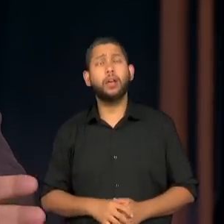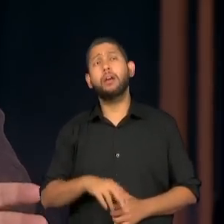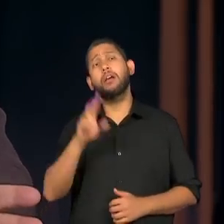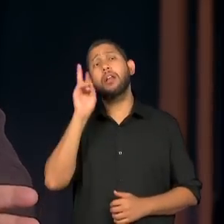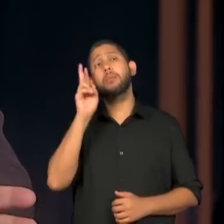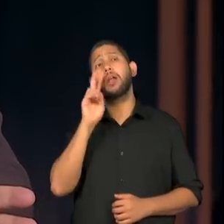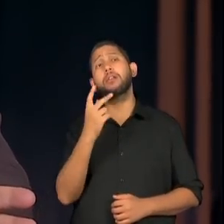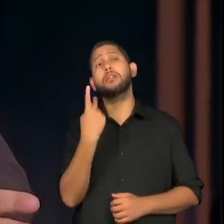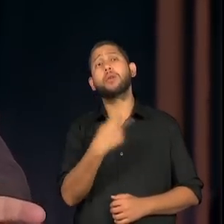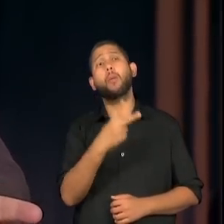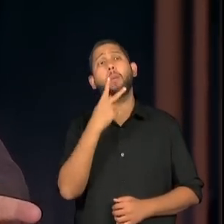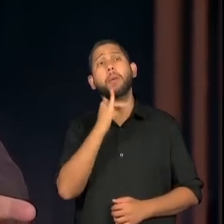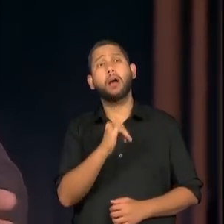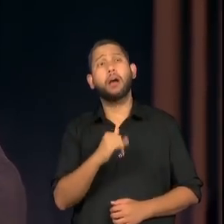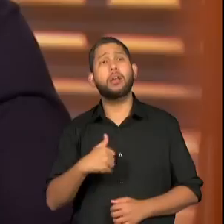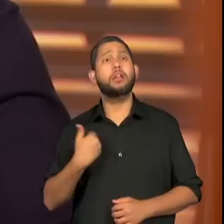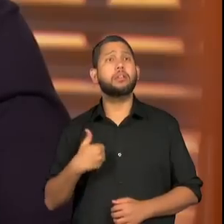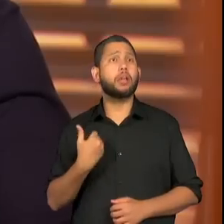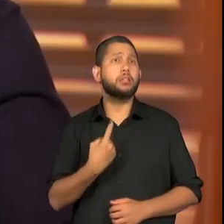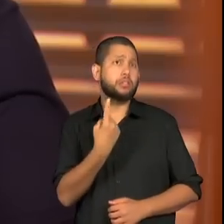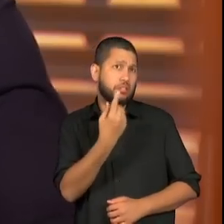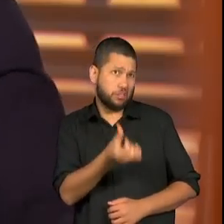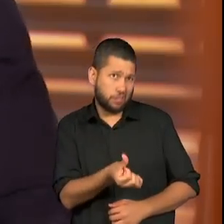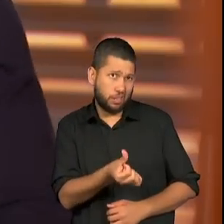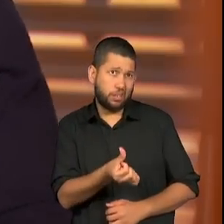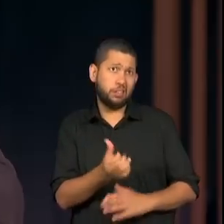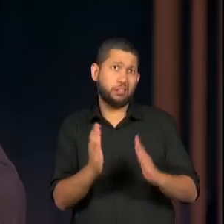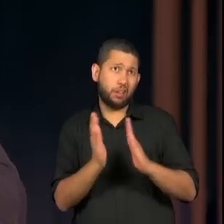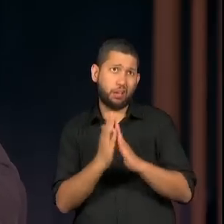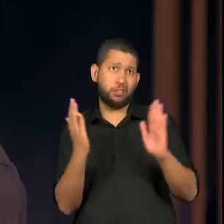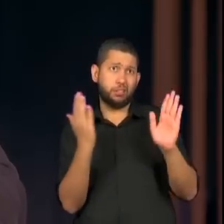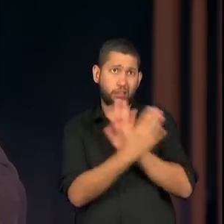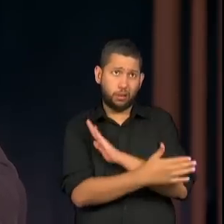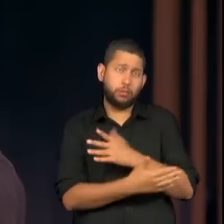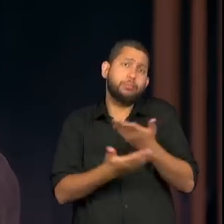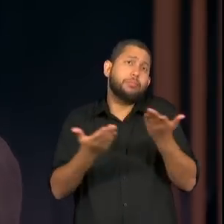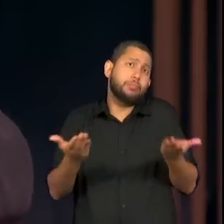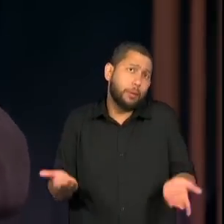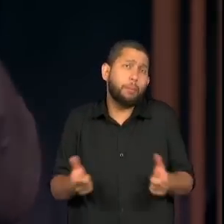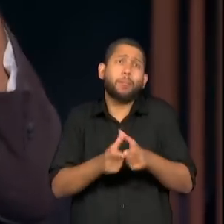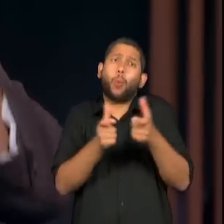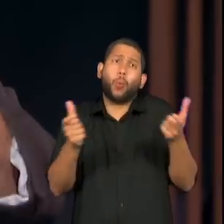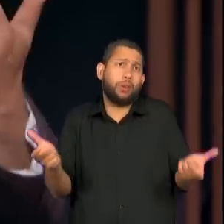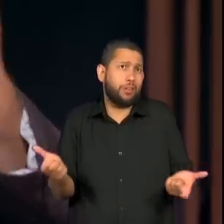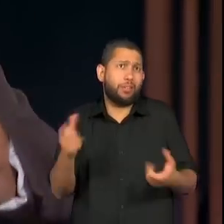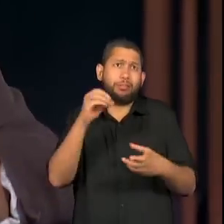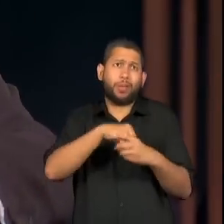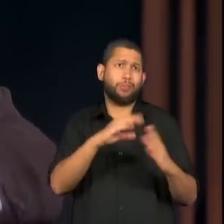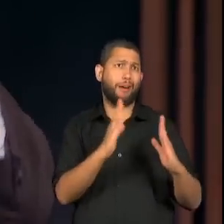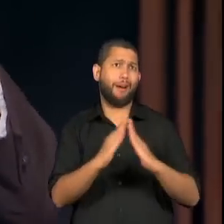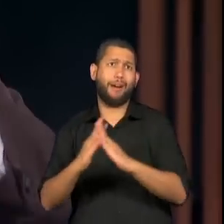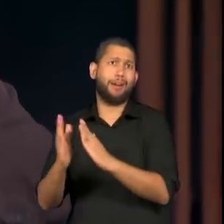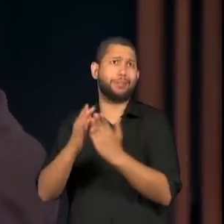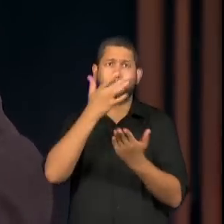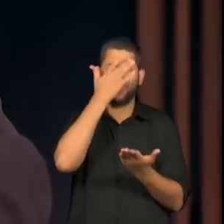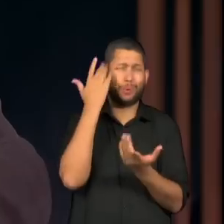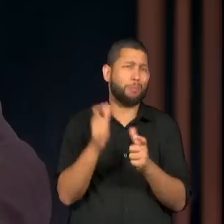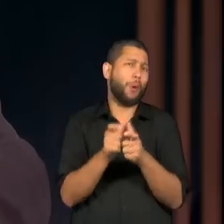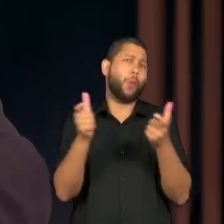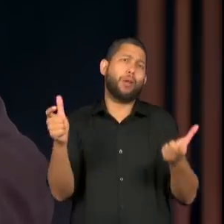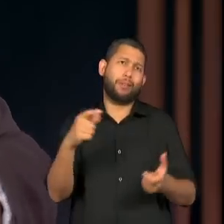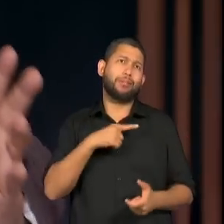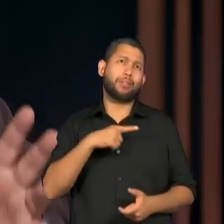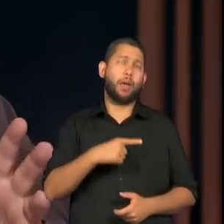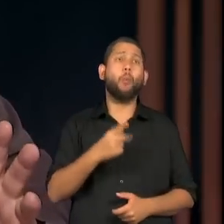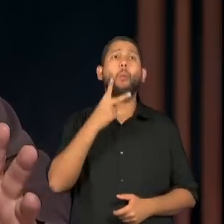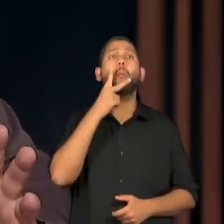com 16, né? Você tinha 16 em casa. Uhum. Que é a história clássica, aliás, é a história, geralmente, o